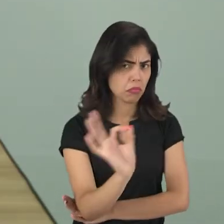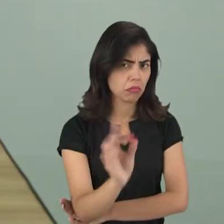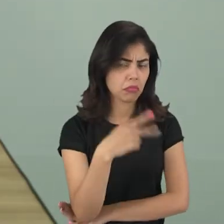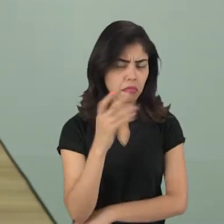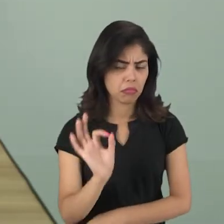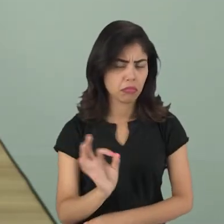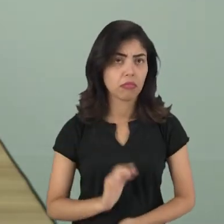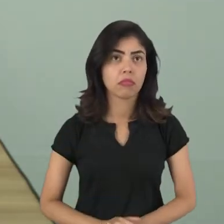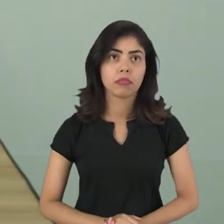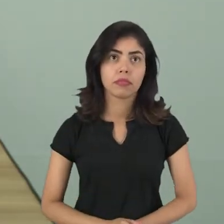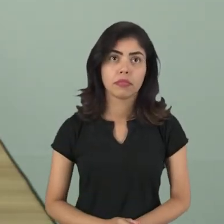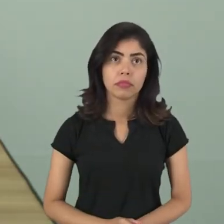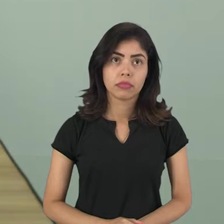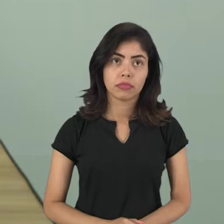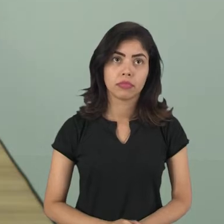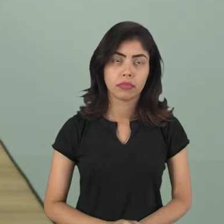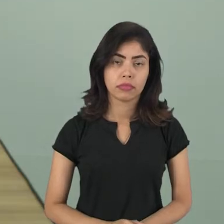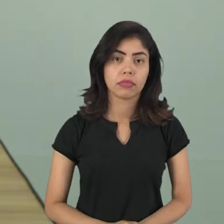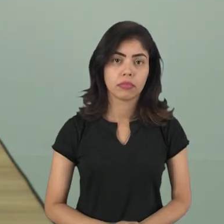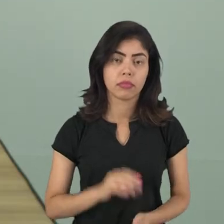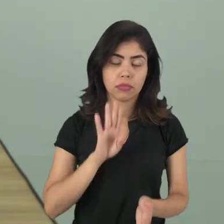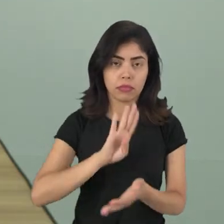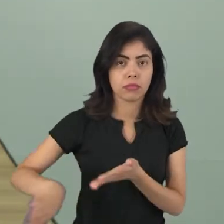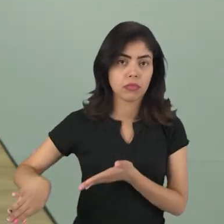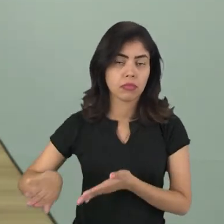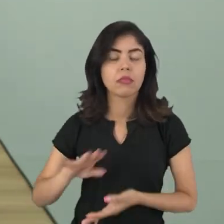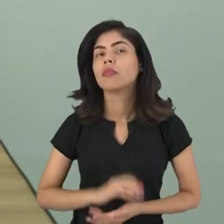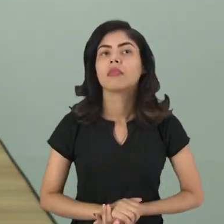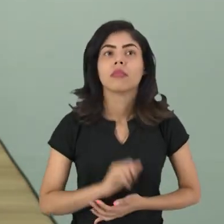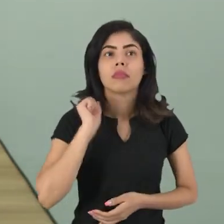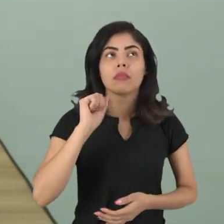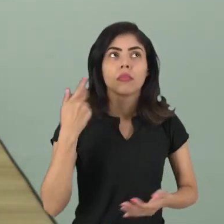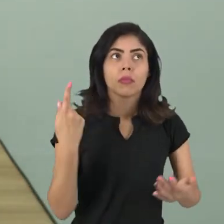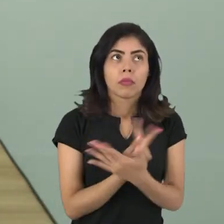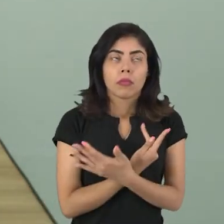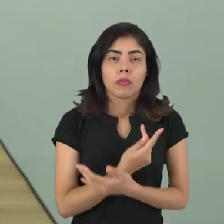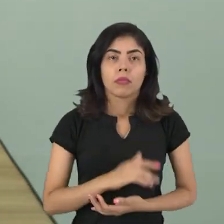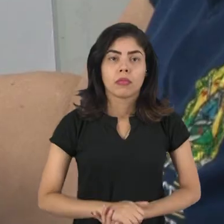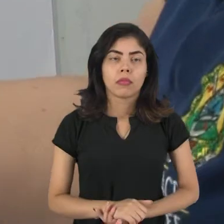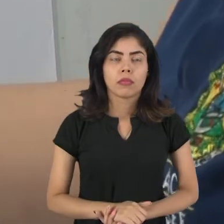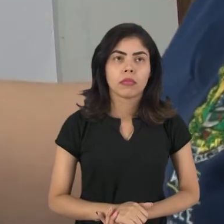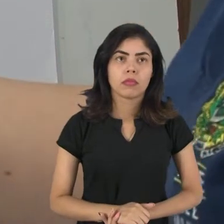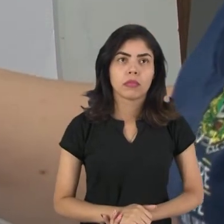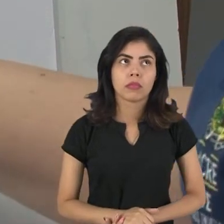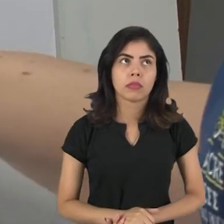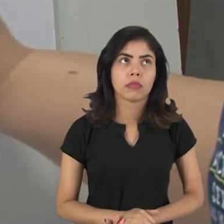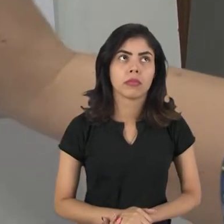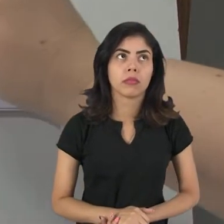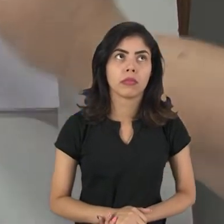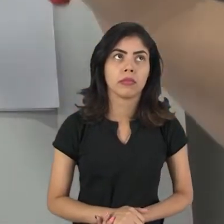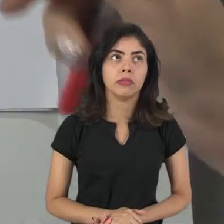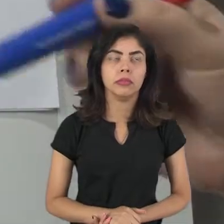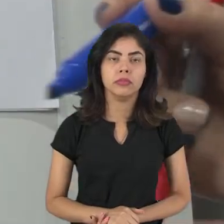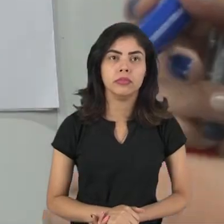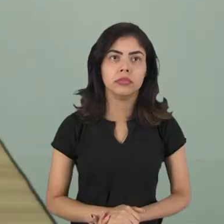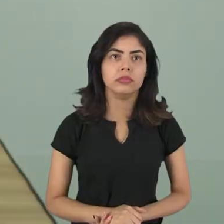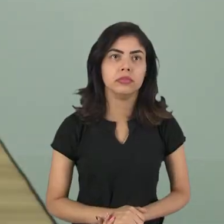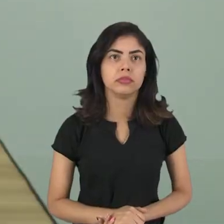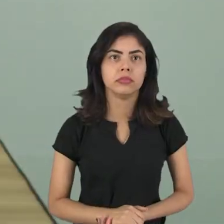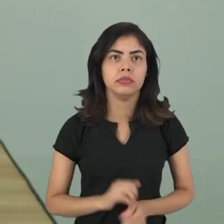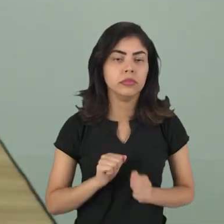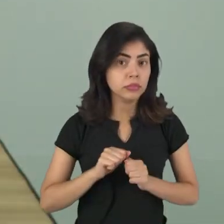certo? Mas qual é a ideia que ele está vendendo aqui? O que houve? Se antes era toda e agora só